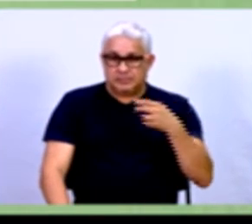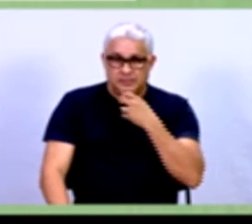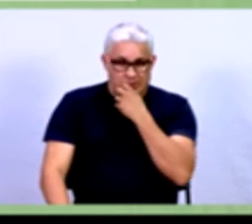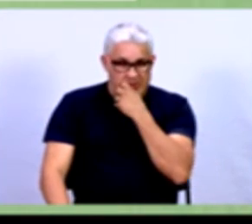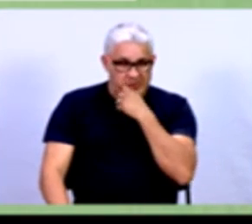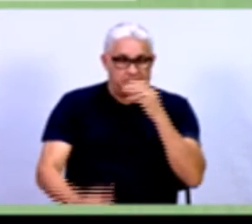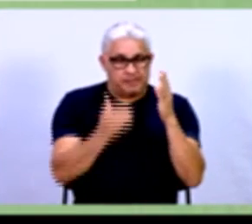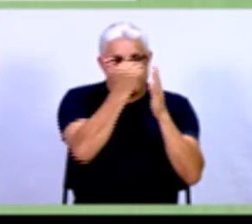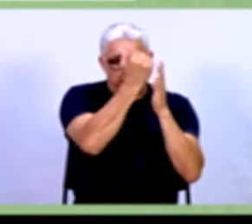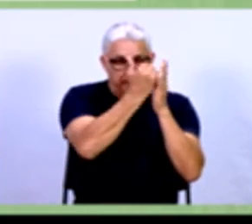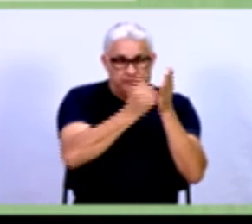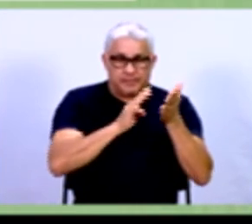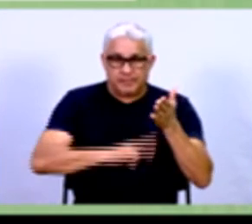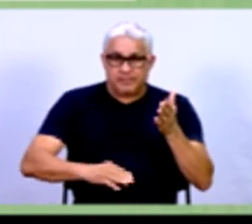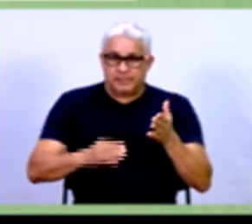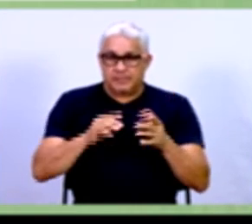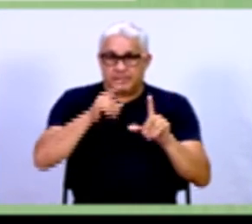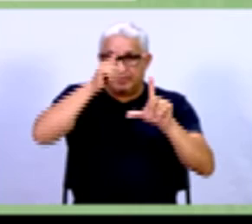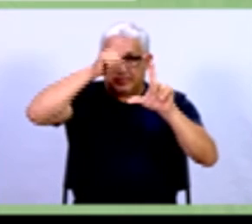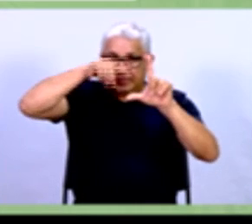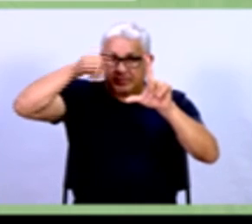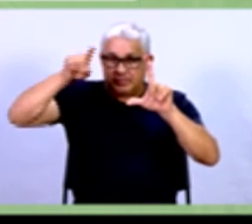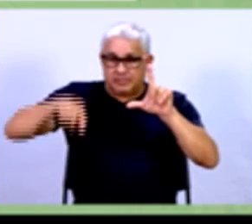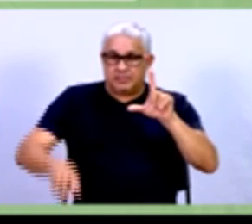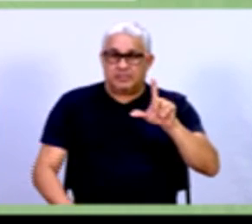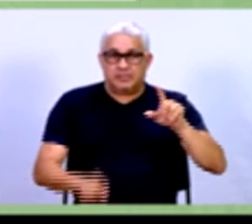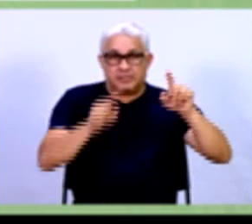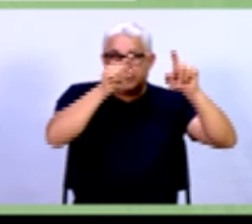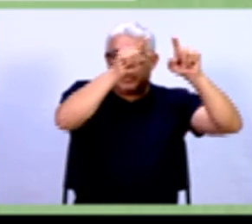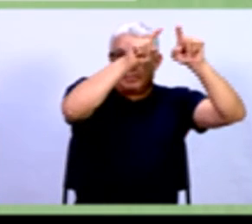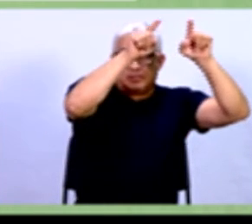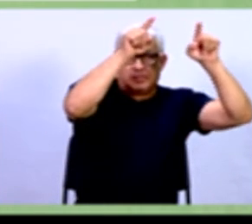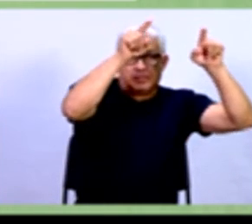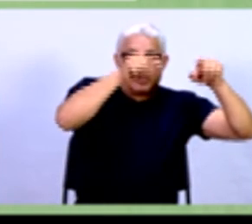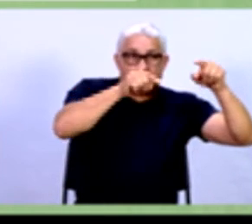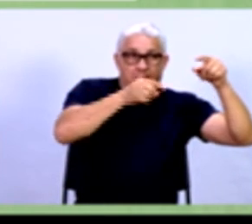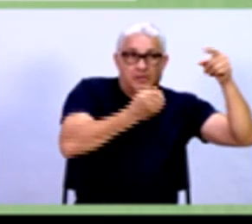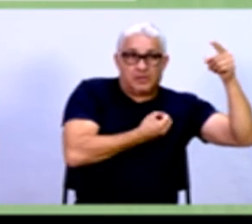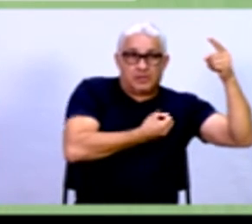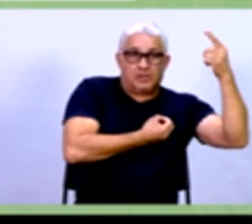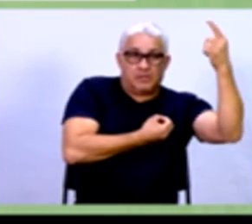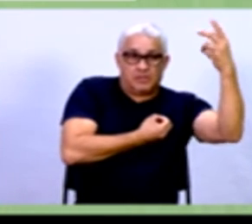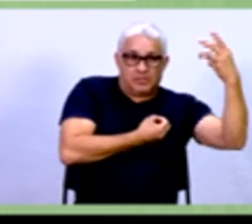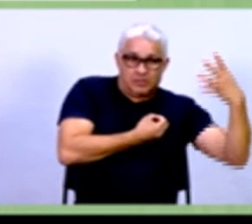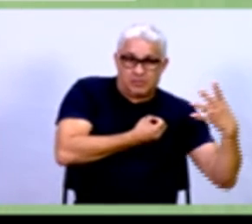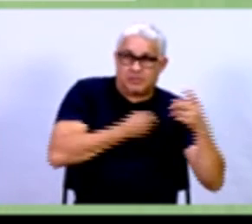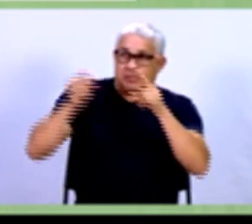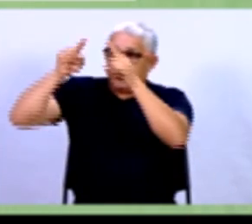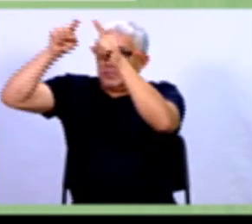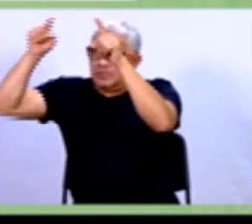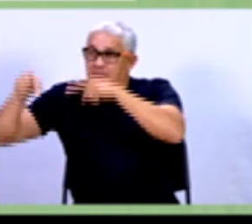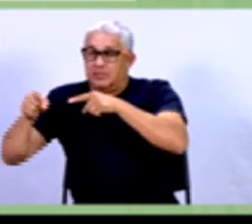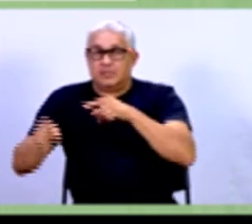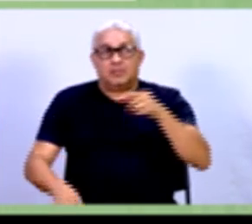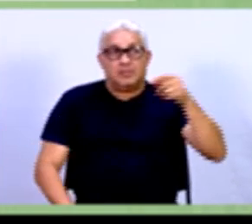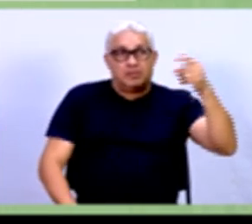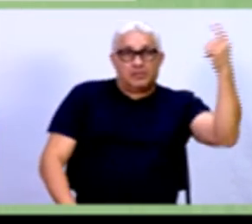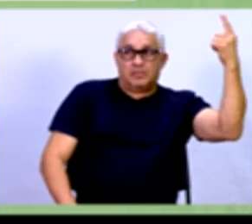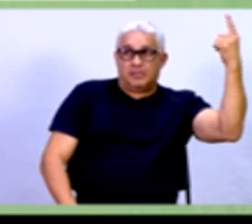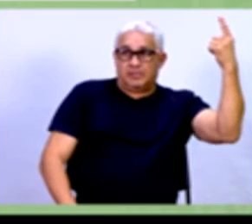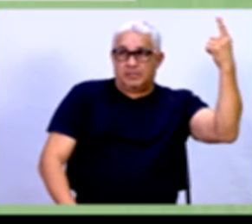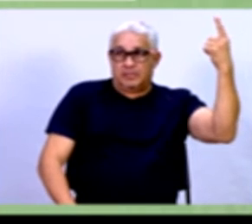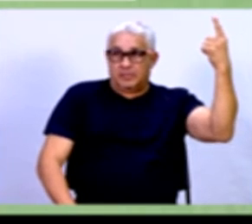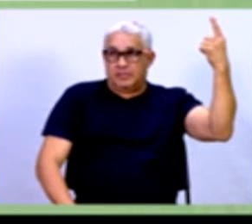método estatístico, enumere a segunda coluna de acordo com a primeira. Então, eu tenho aqui, primeiro, contempla